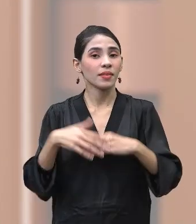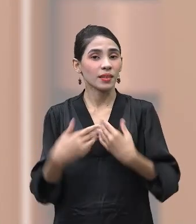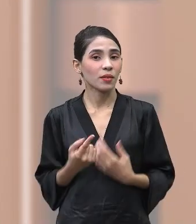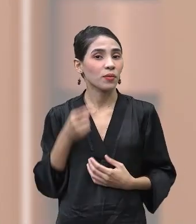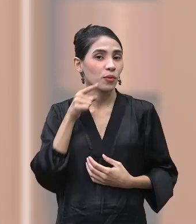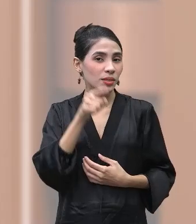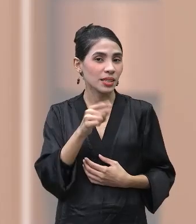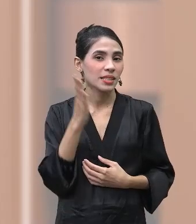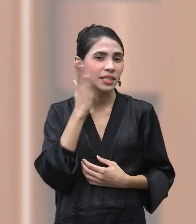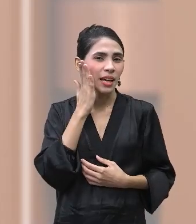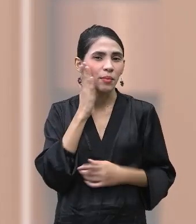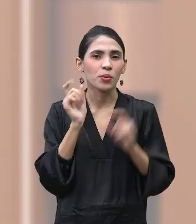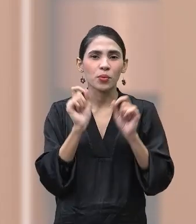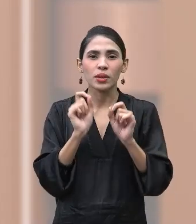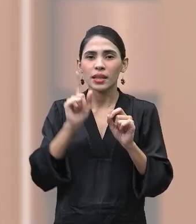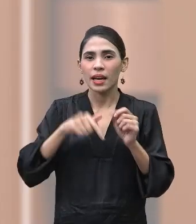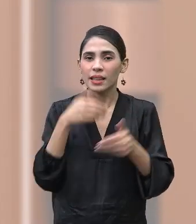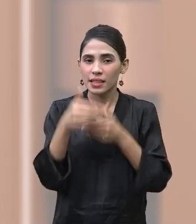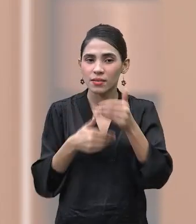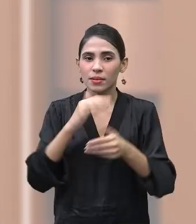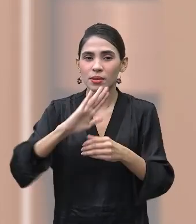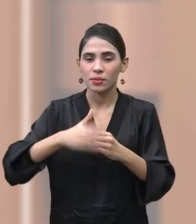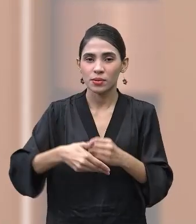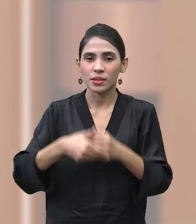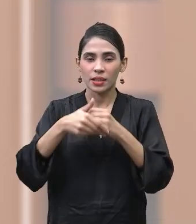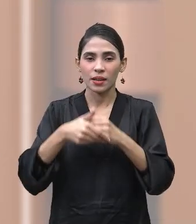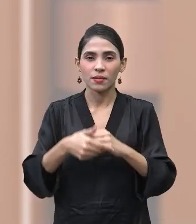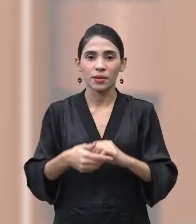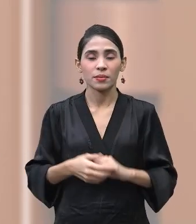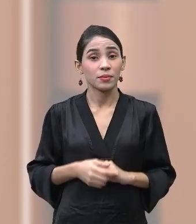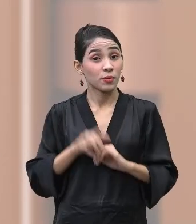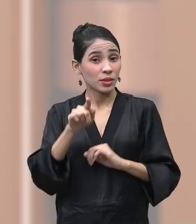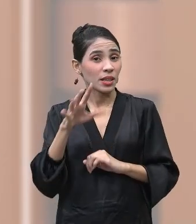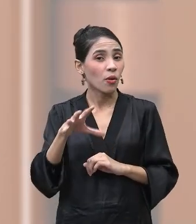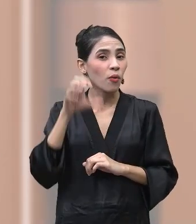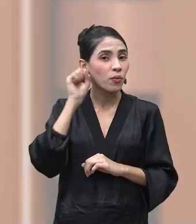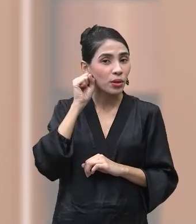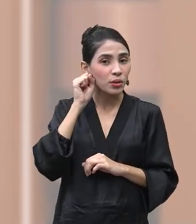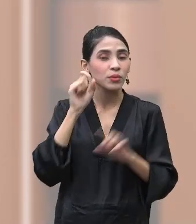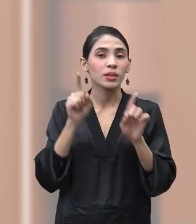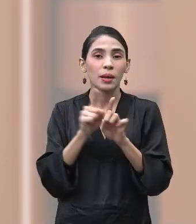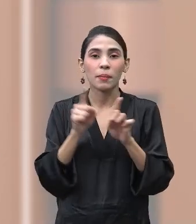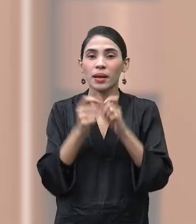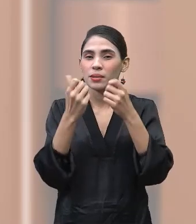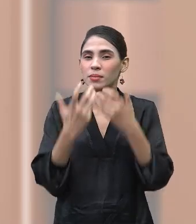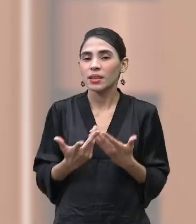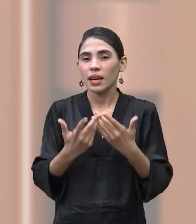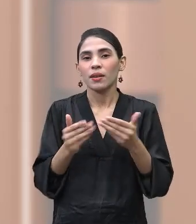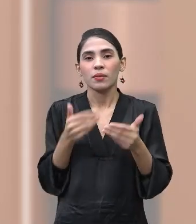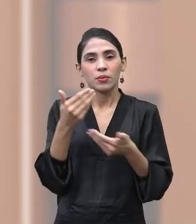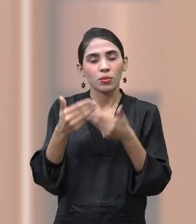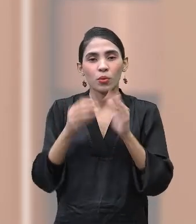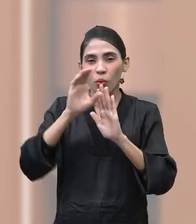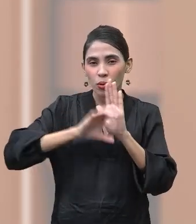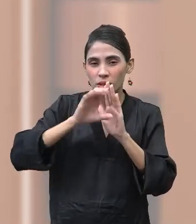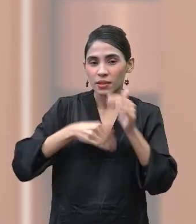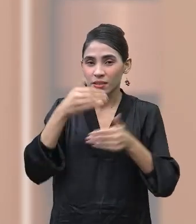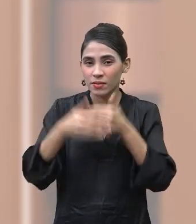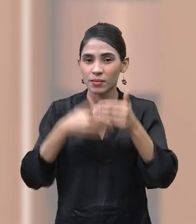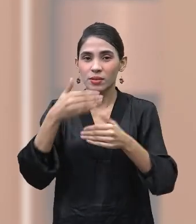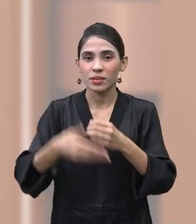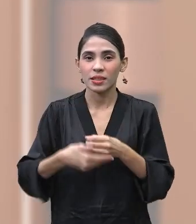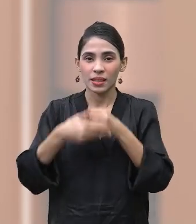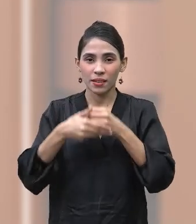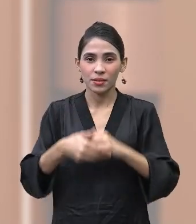vocês sabem o que é desenvolvimento sustentável? Já devem ter ouvido falar, né, sobre o conceito de